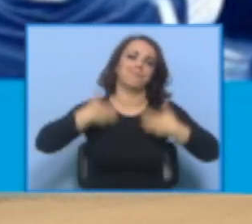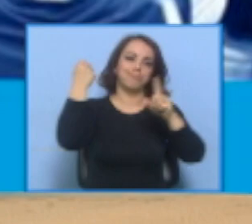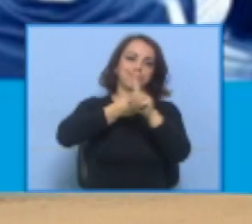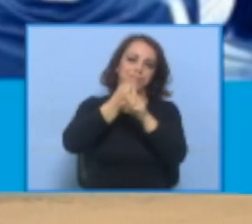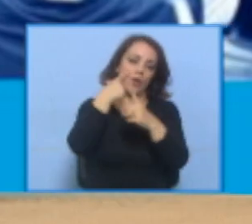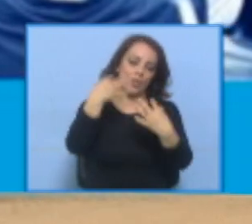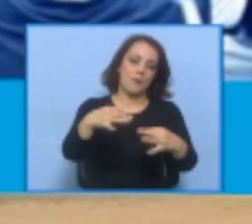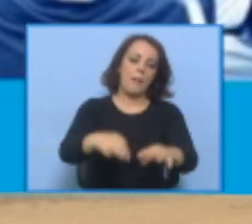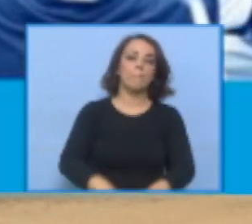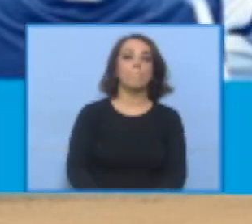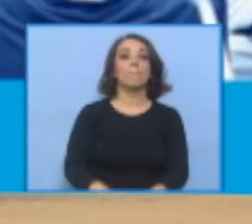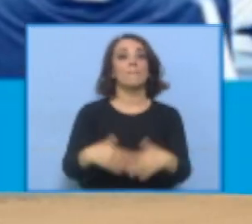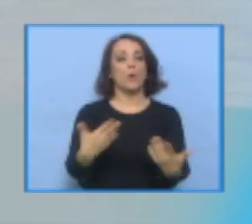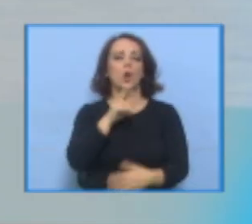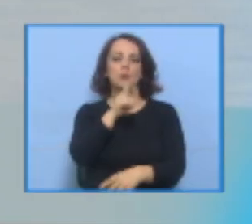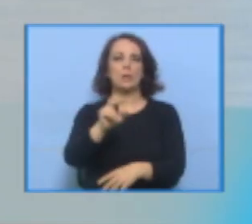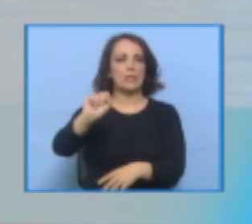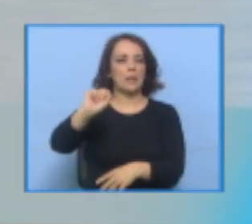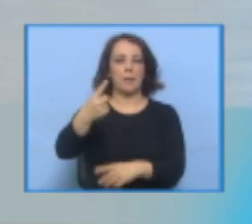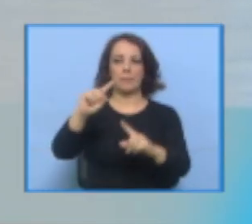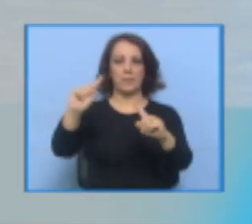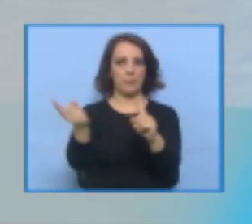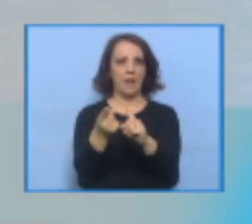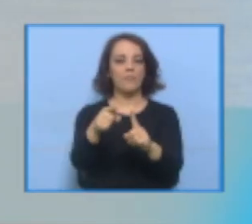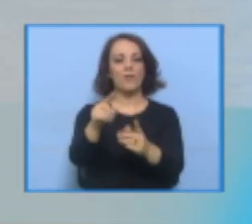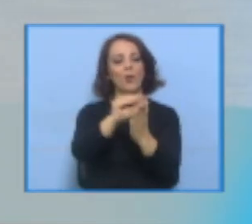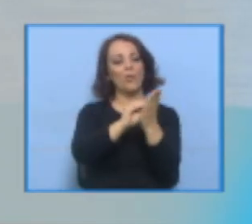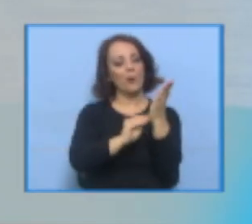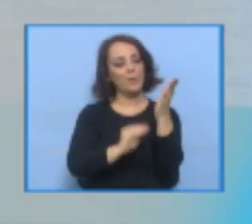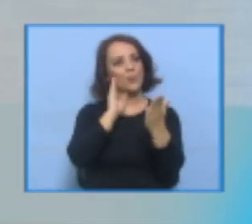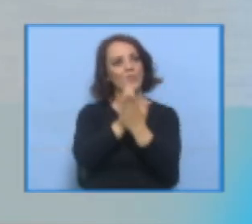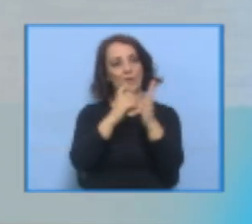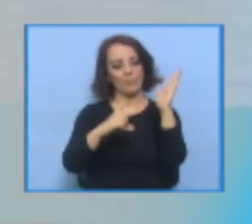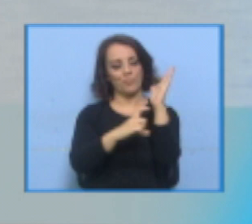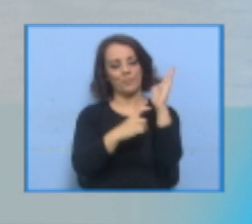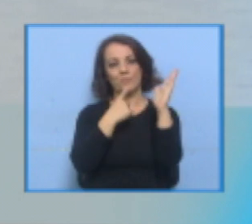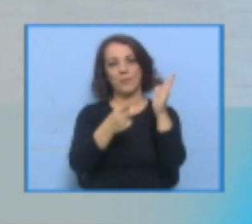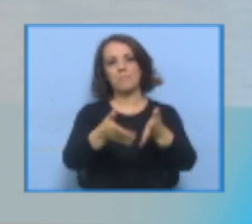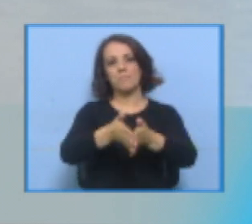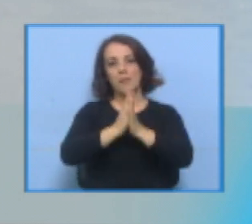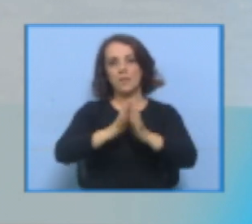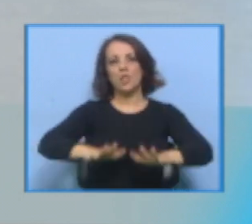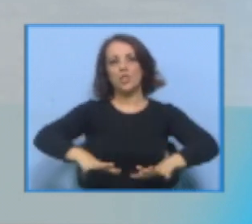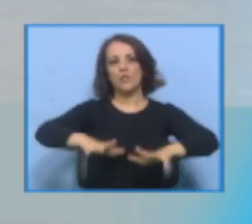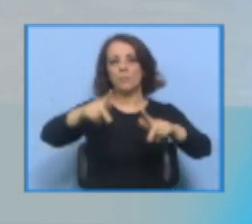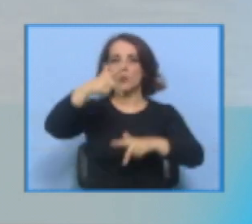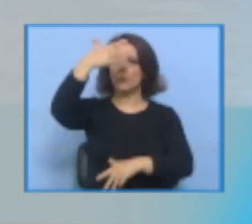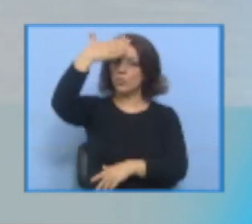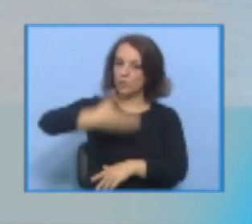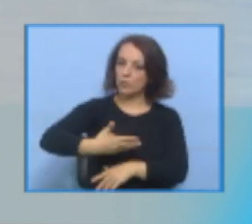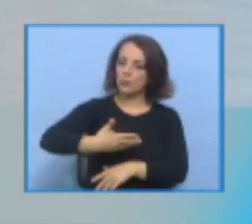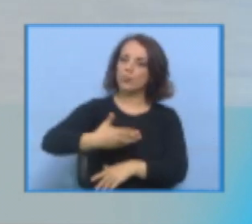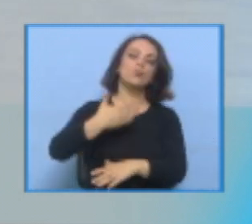repostas. Para uma resposta muito breve, o documento da LOC termina a apelar ao desenvolvimento justo para que exista paz